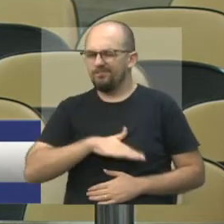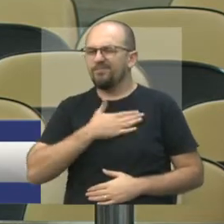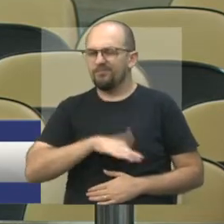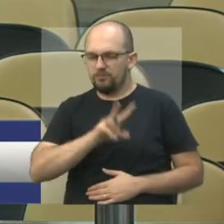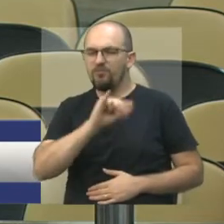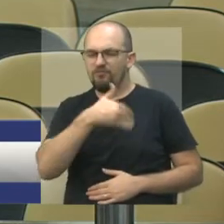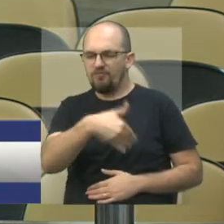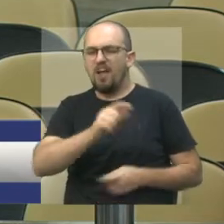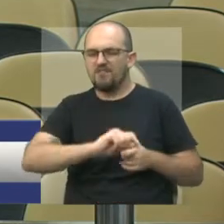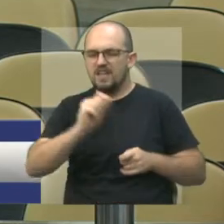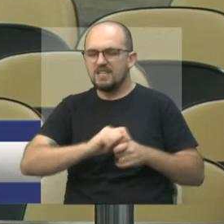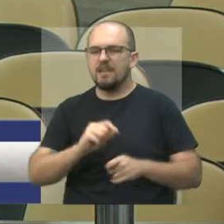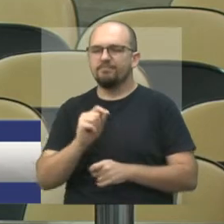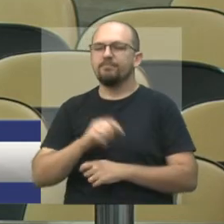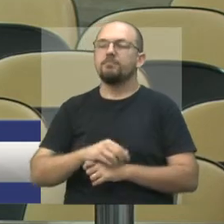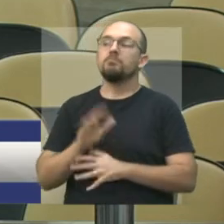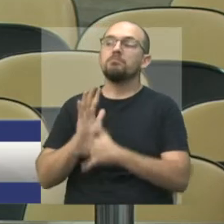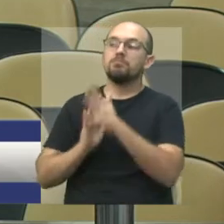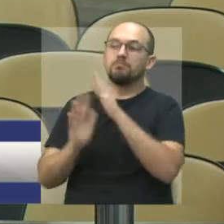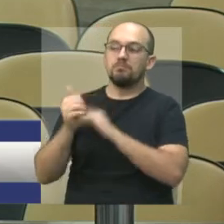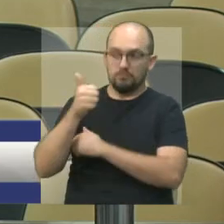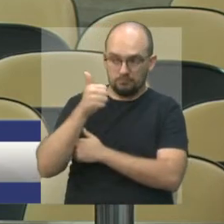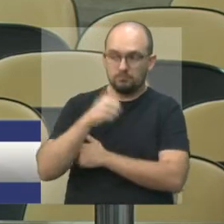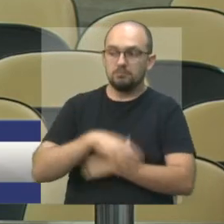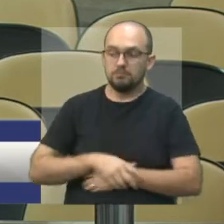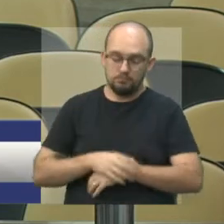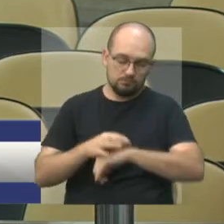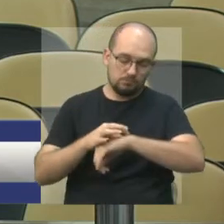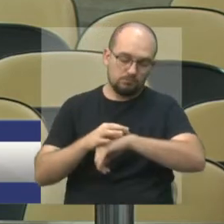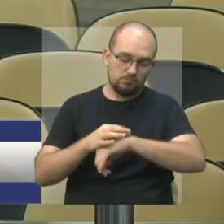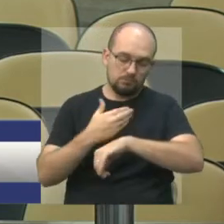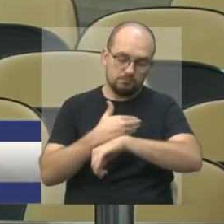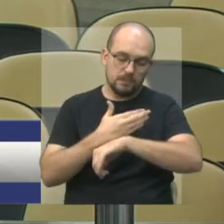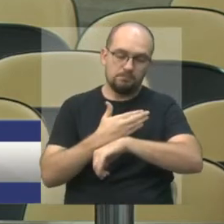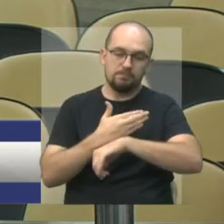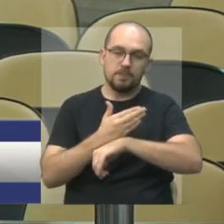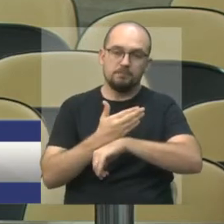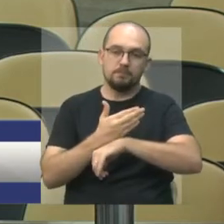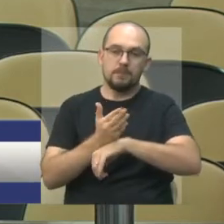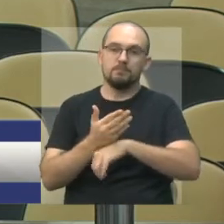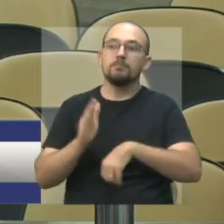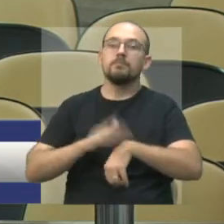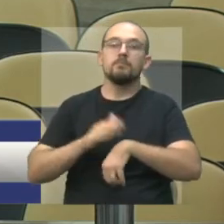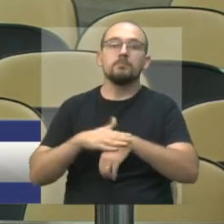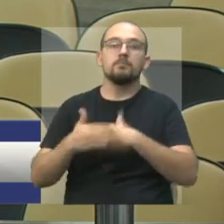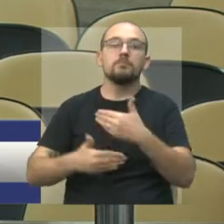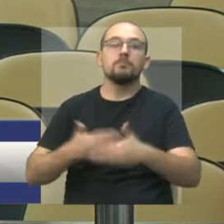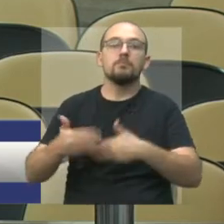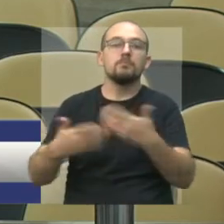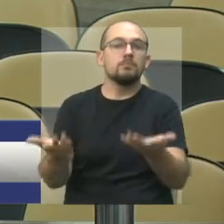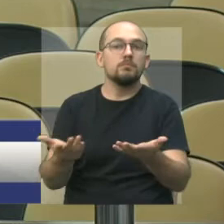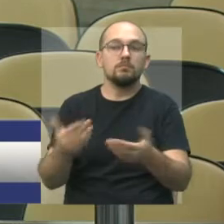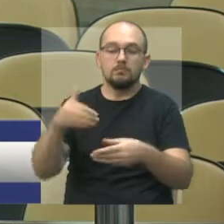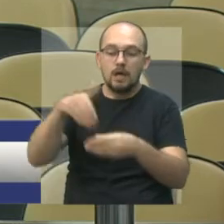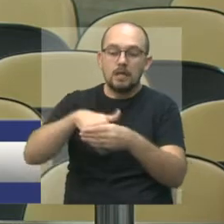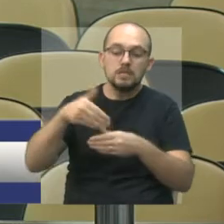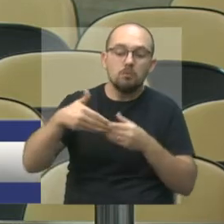jeito. Só que nós estamos vendo o tempo passar, a eleição está chegando, 1 ano e